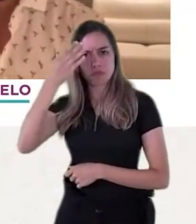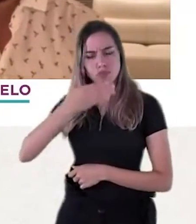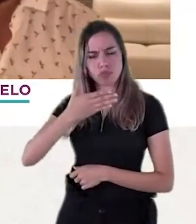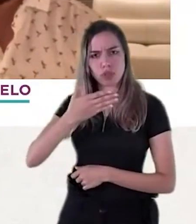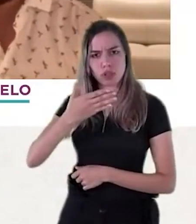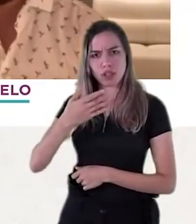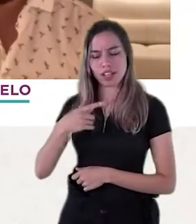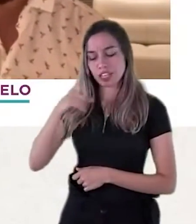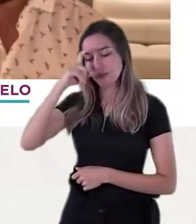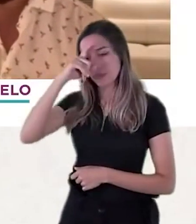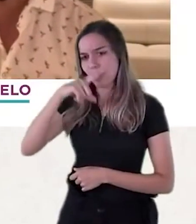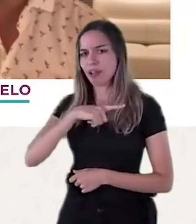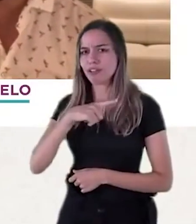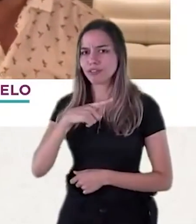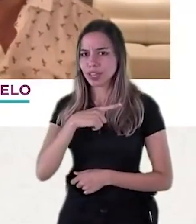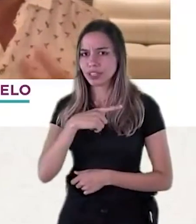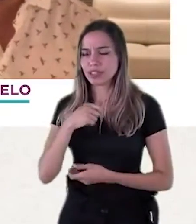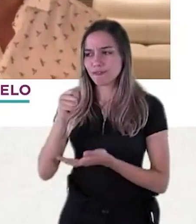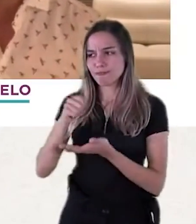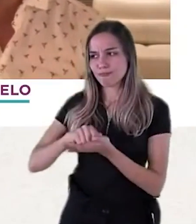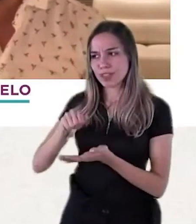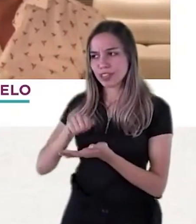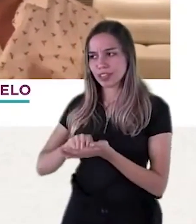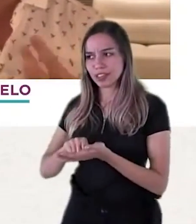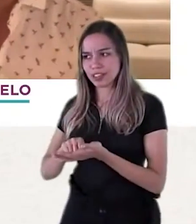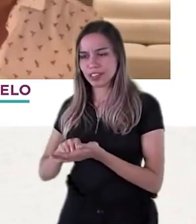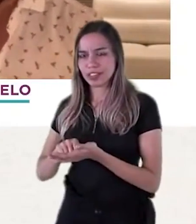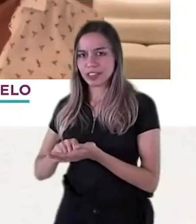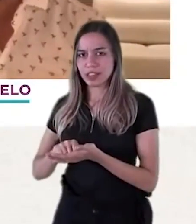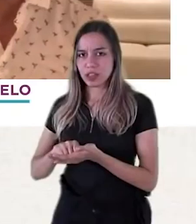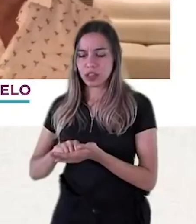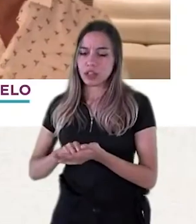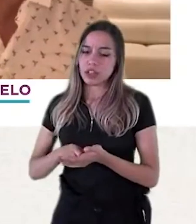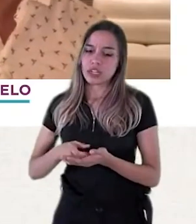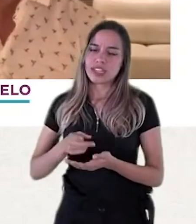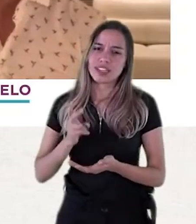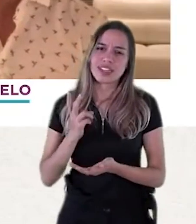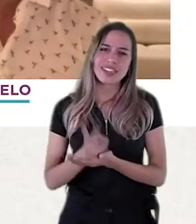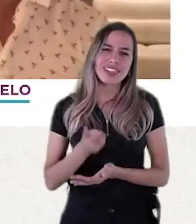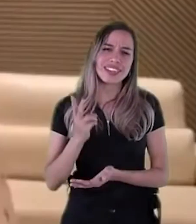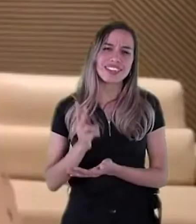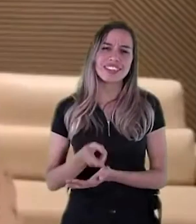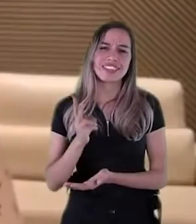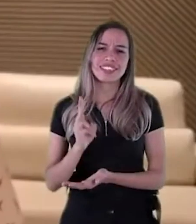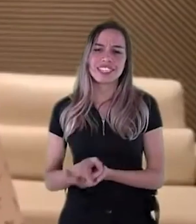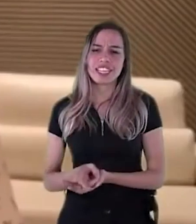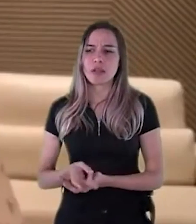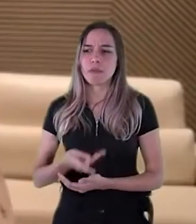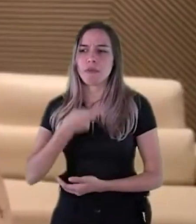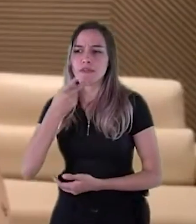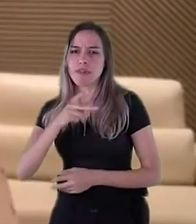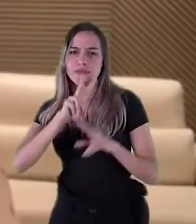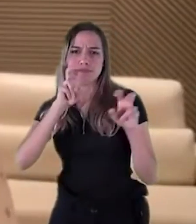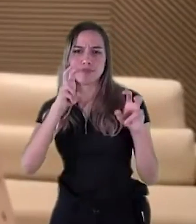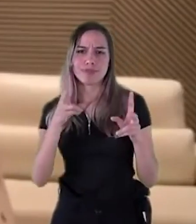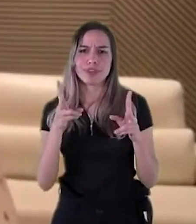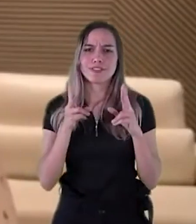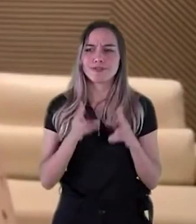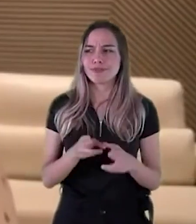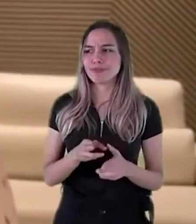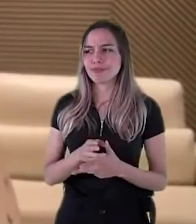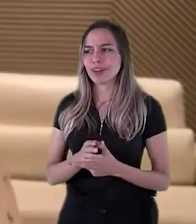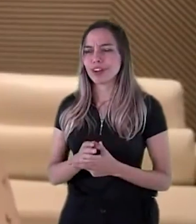autor. Aquele autor que se repete sempre nas mesmas questões, porque, de alguma forma, ele não consegue se